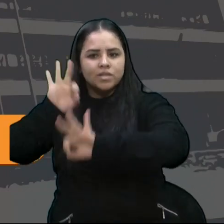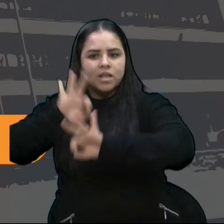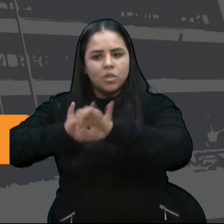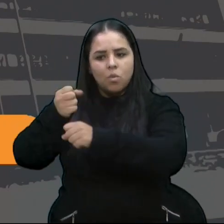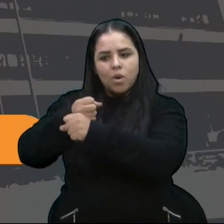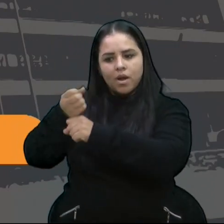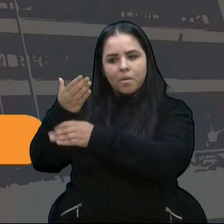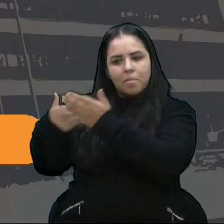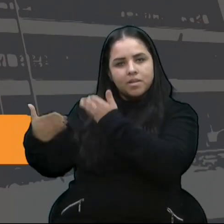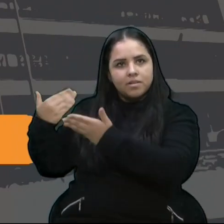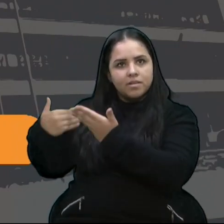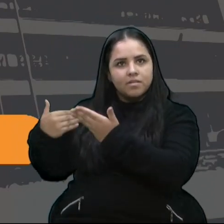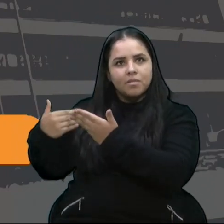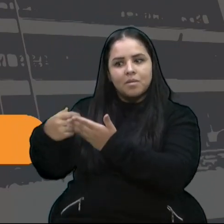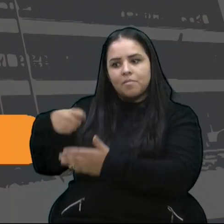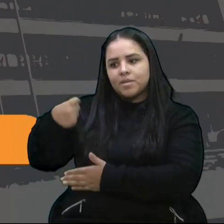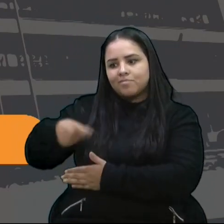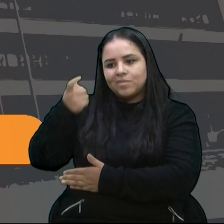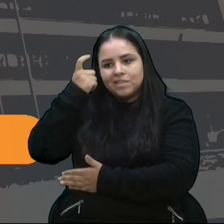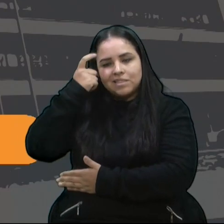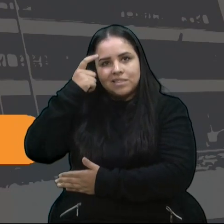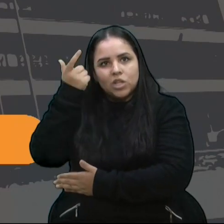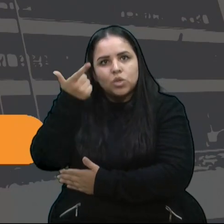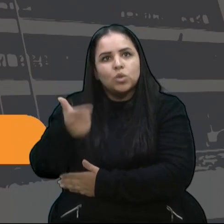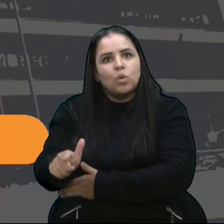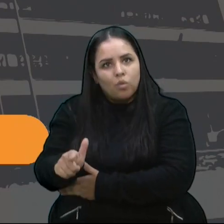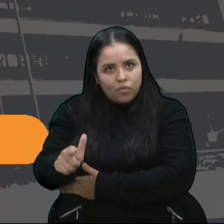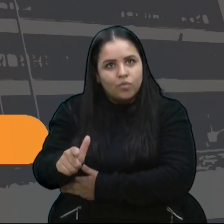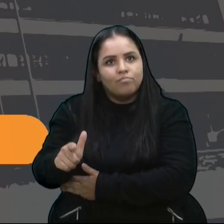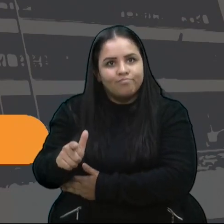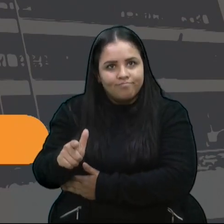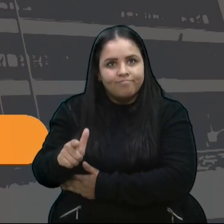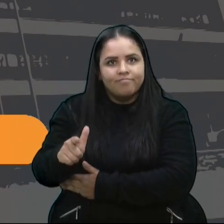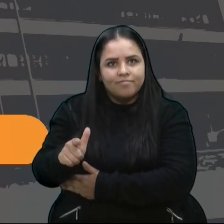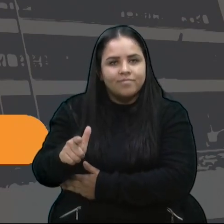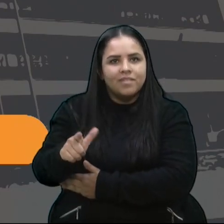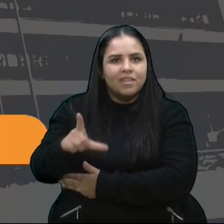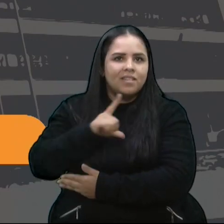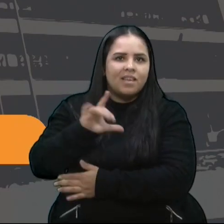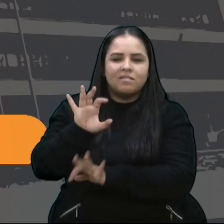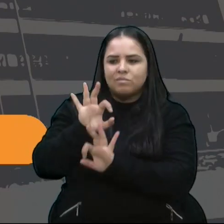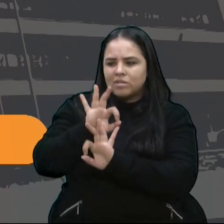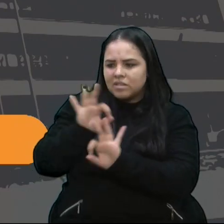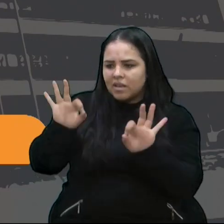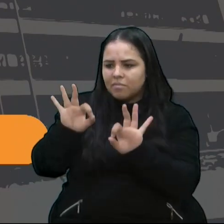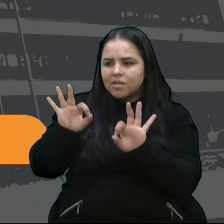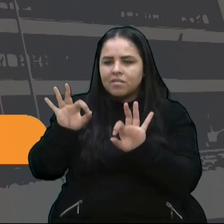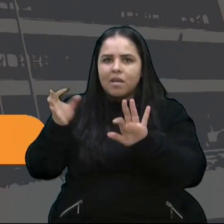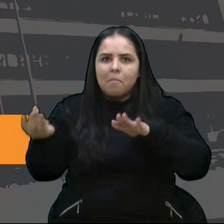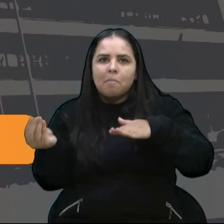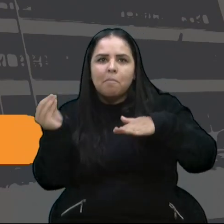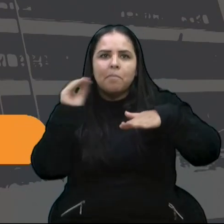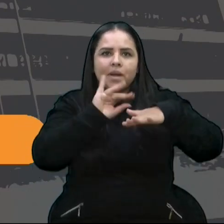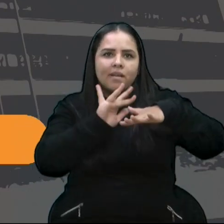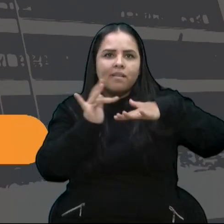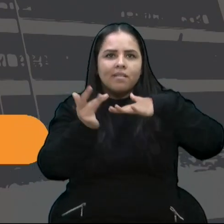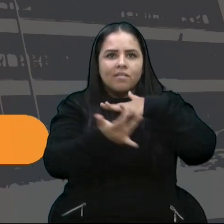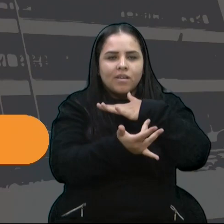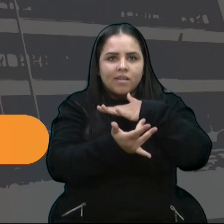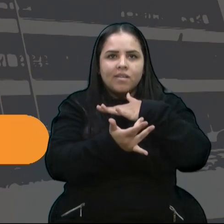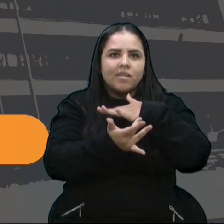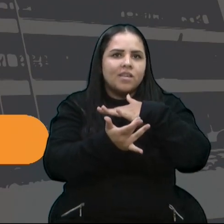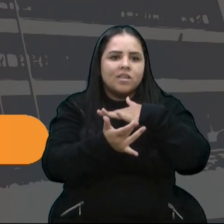passado teve que ser repensado. Então, desde aquele simples post amigável que estava